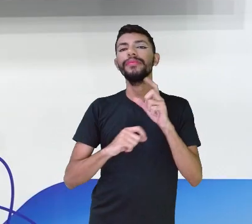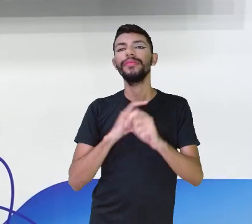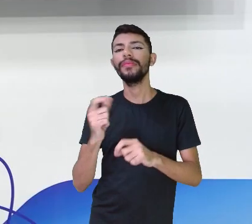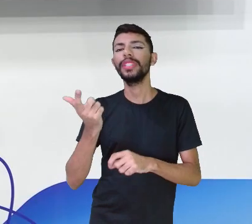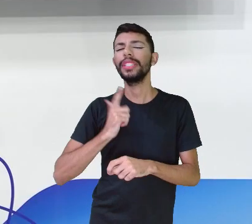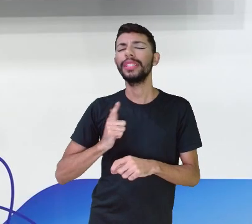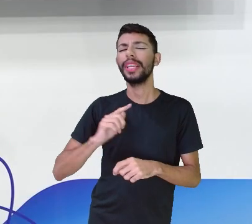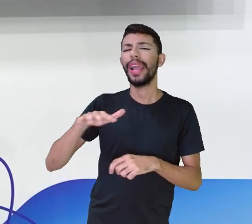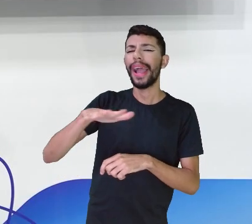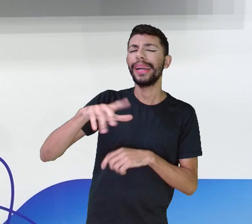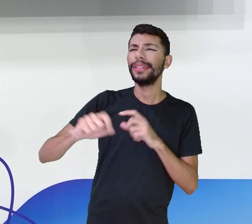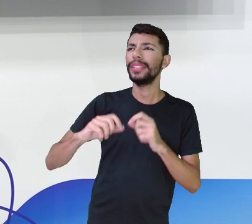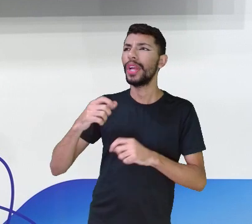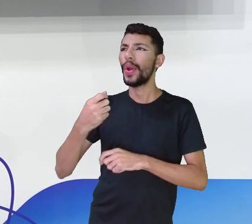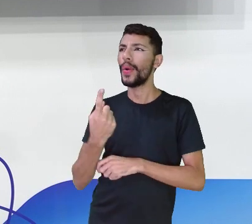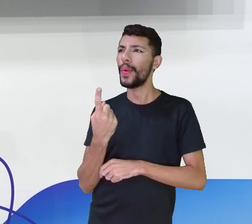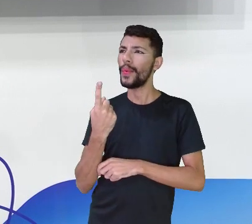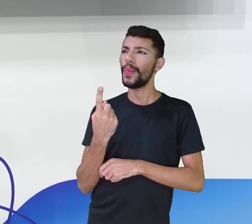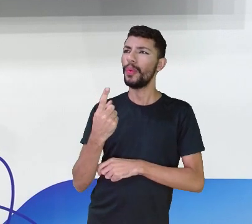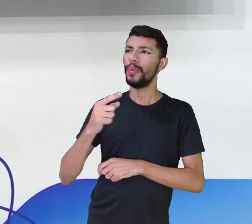aproximadamente